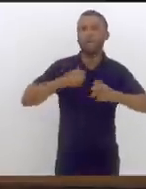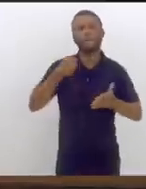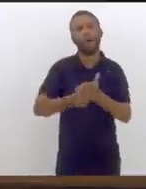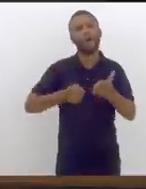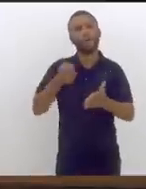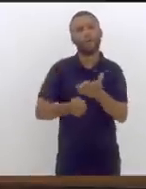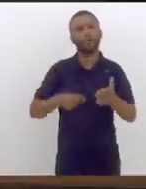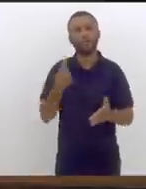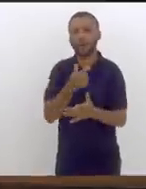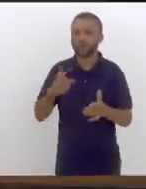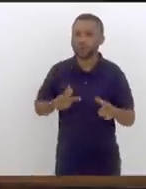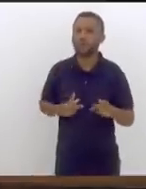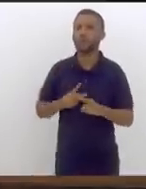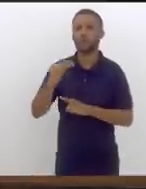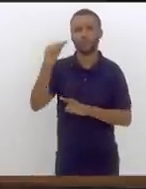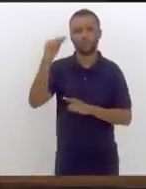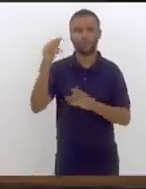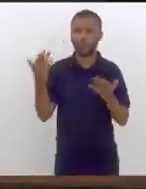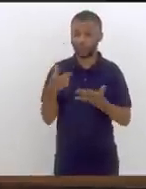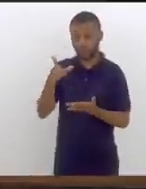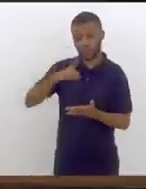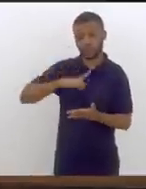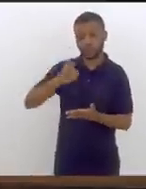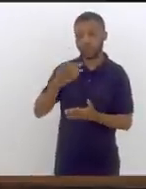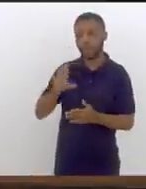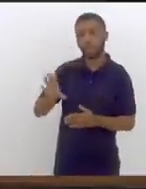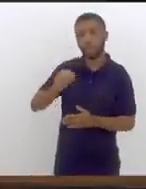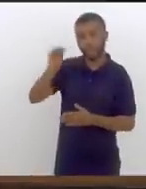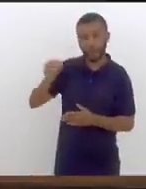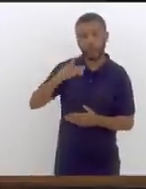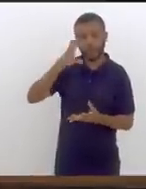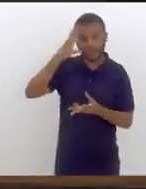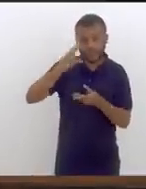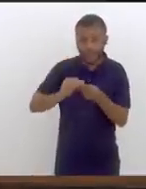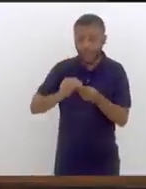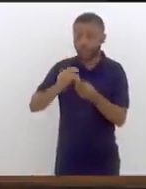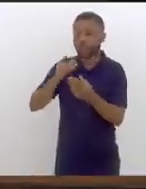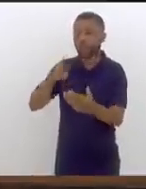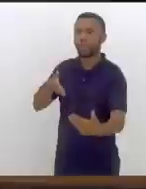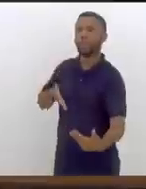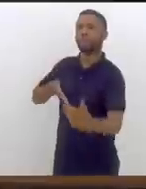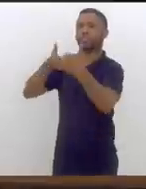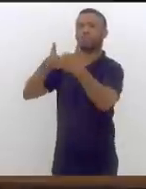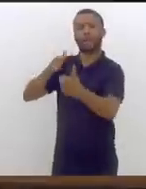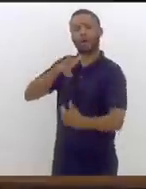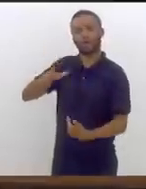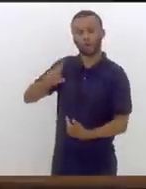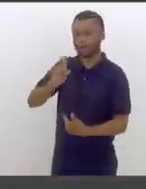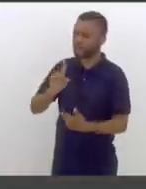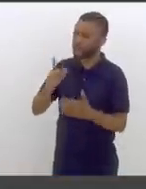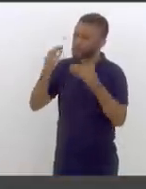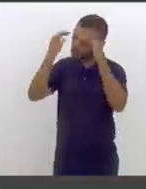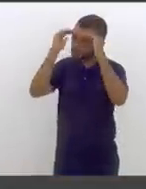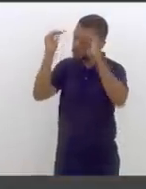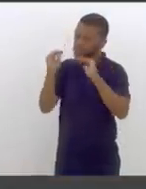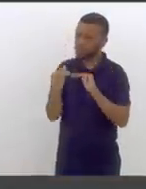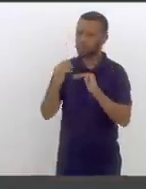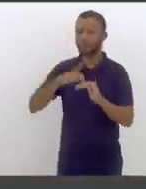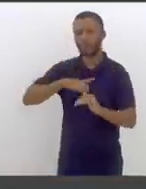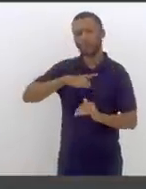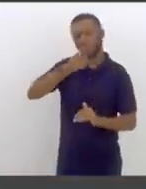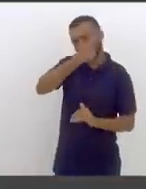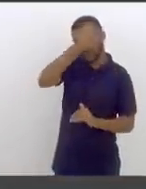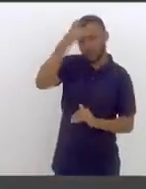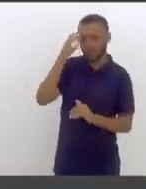nós avançamos e hoje o senhor tá tendo voz entenda não tô batendo de frente com o senhor não é muito respeito que eu tenho os seus cabelos brancos